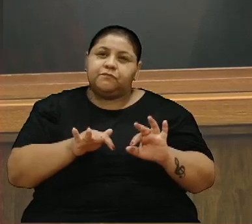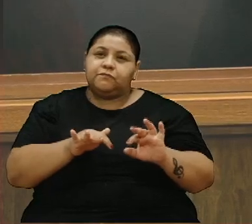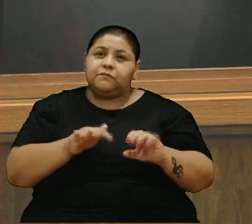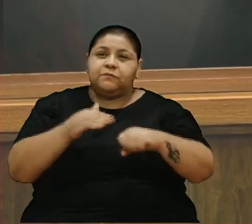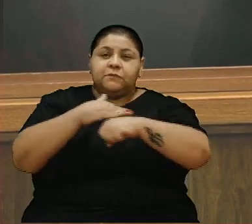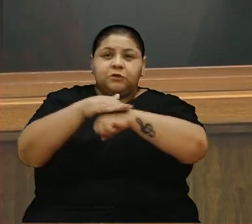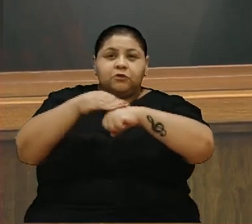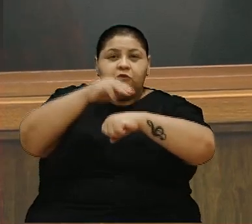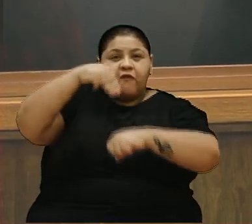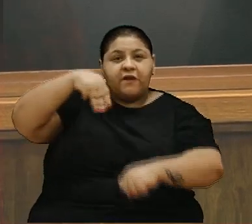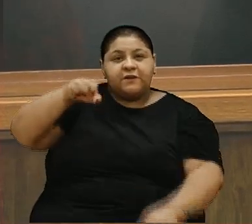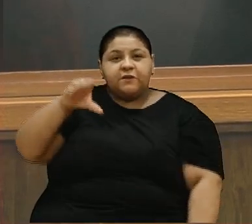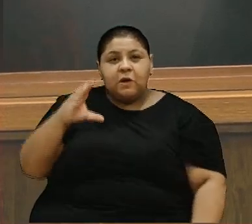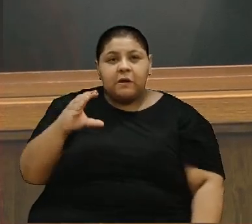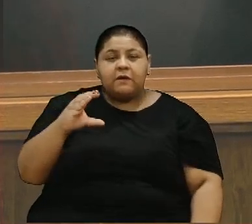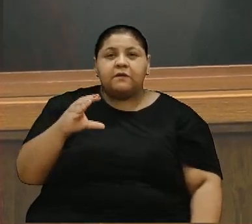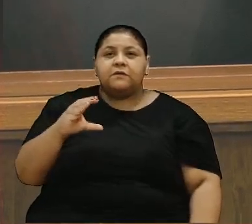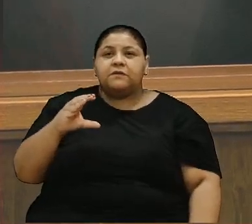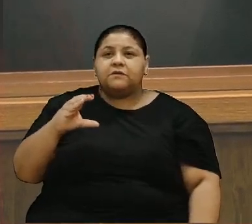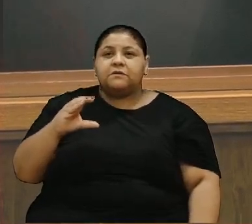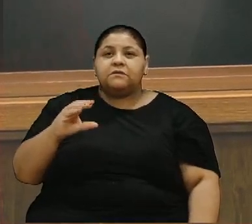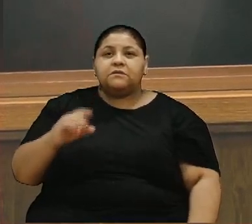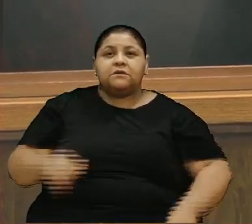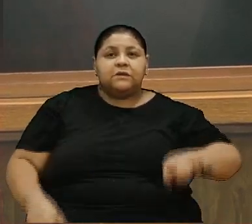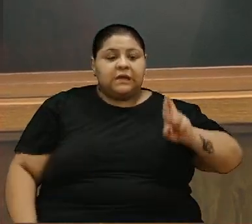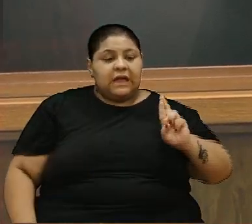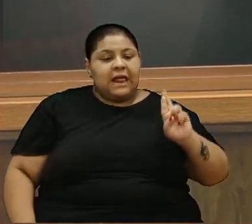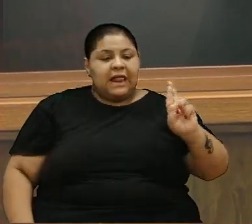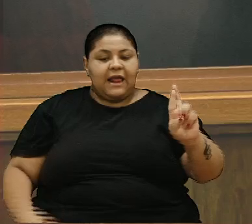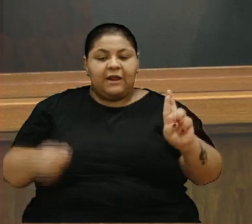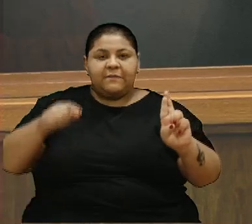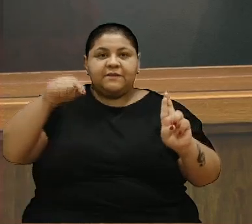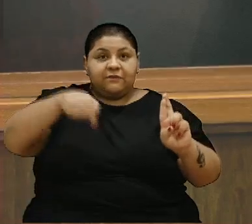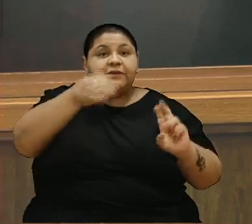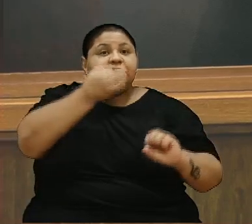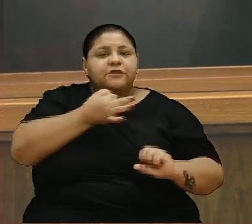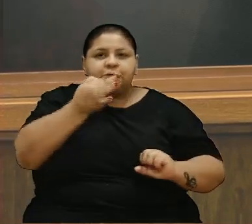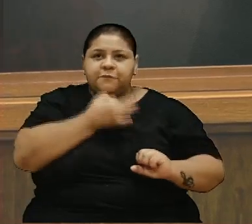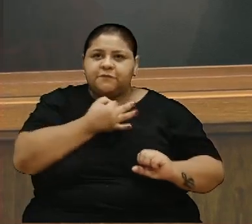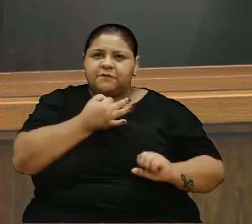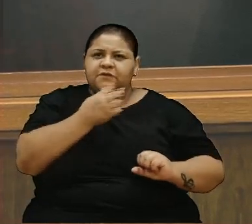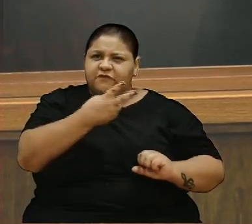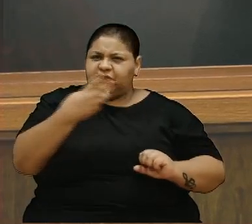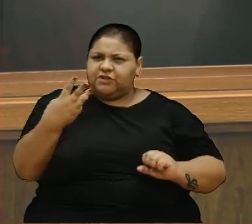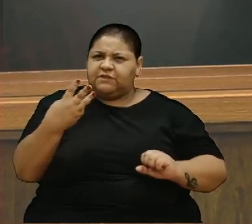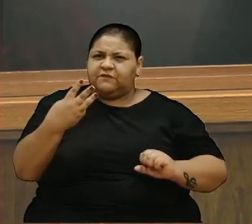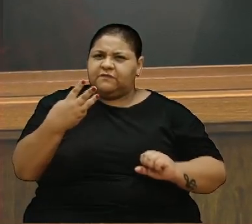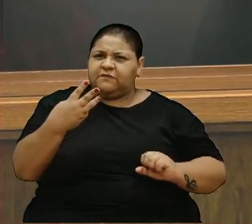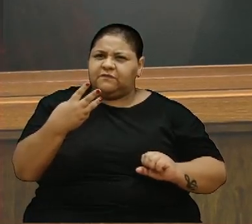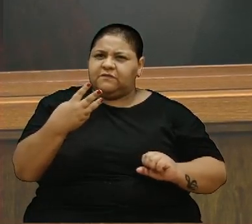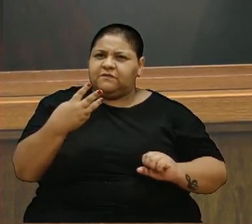com o MEC, a representação da cidade de Caxias do Sul, 23.